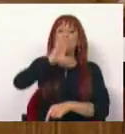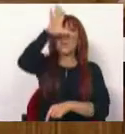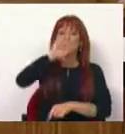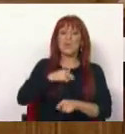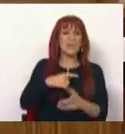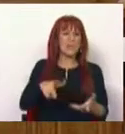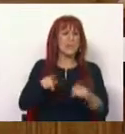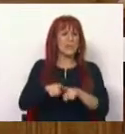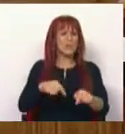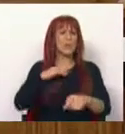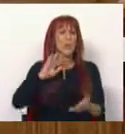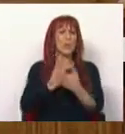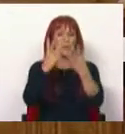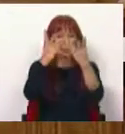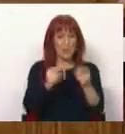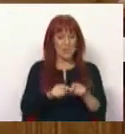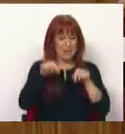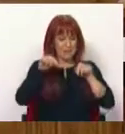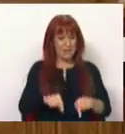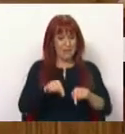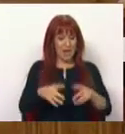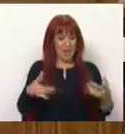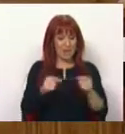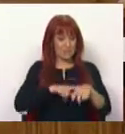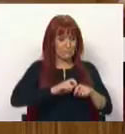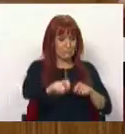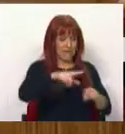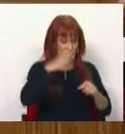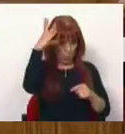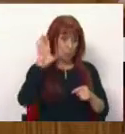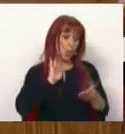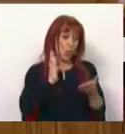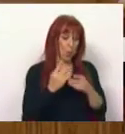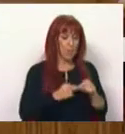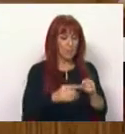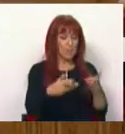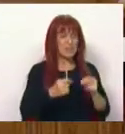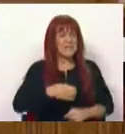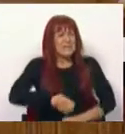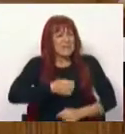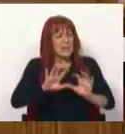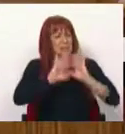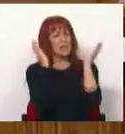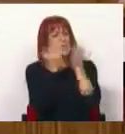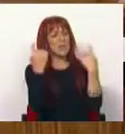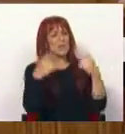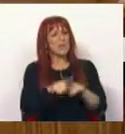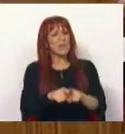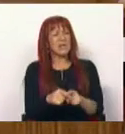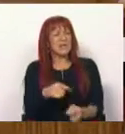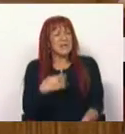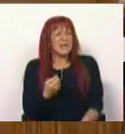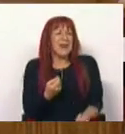Ministro, sendo este o último orçamento desta legislatura, fica o sentimento generalizado de saber a